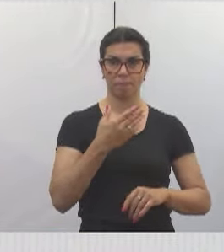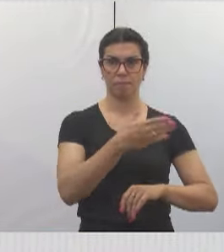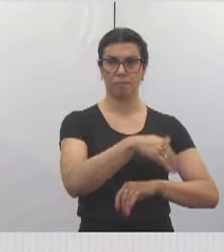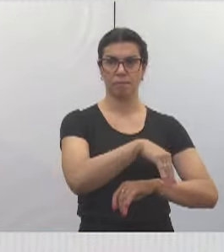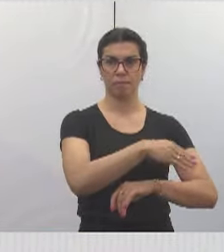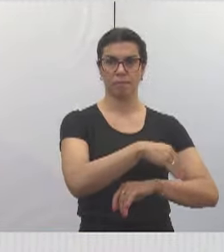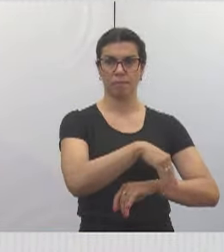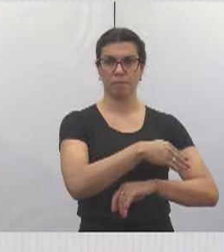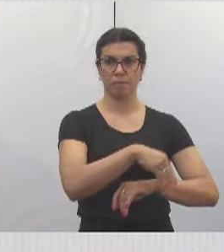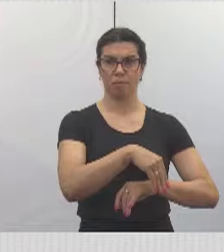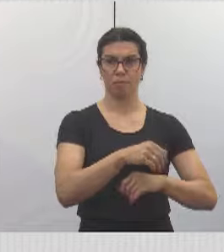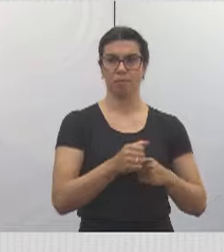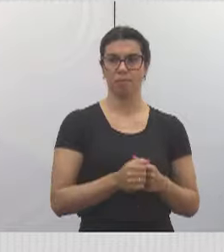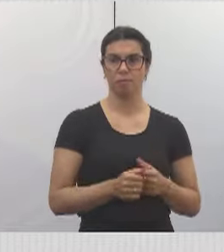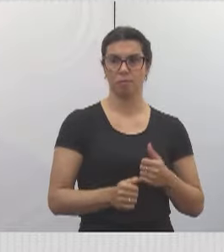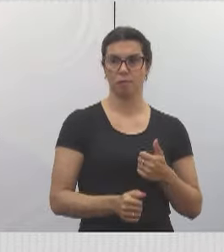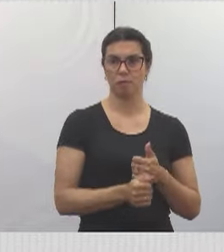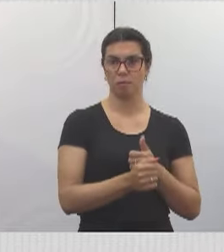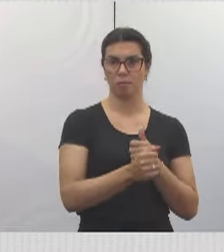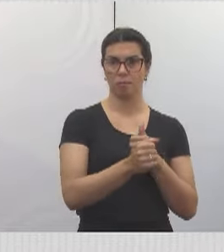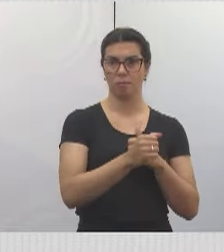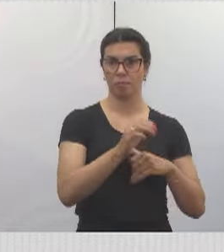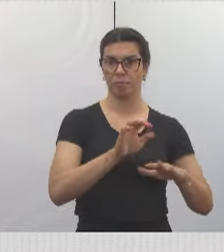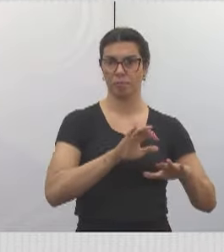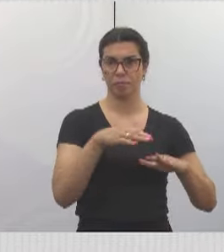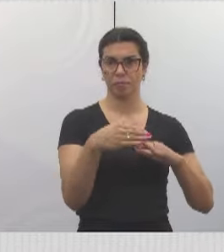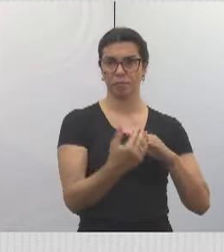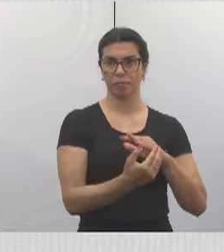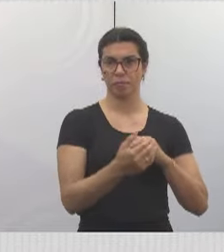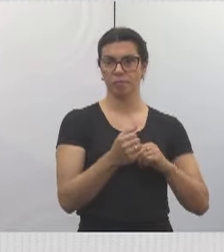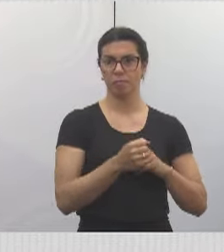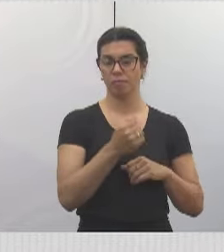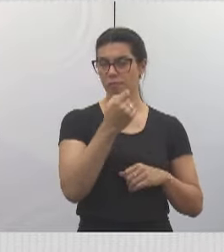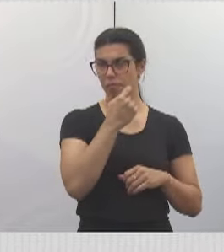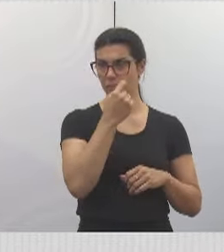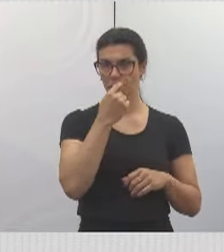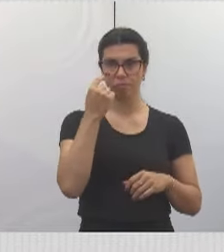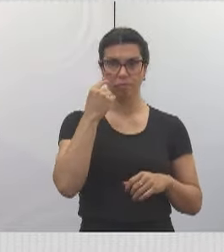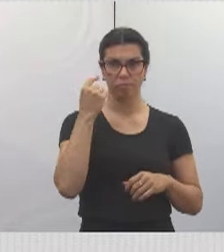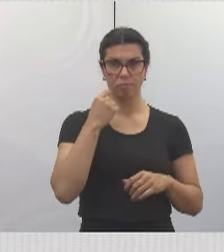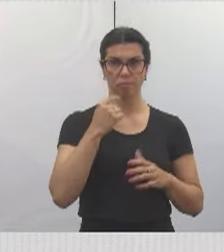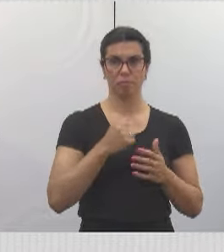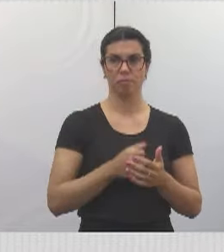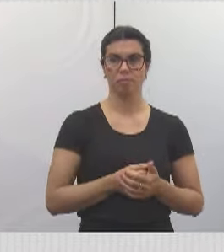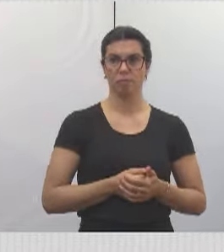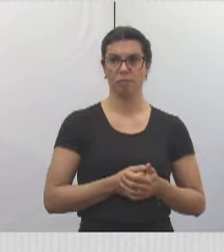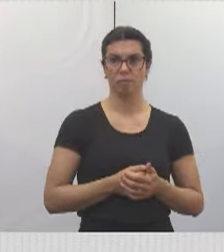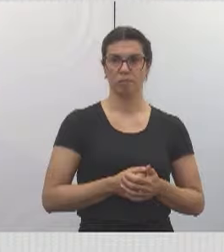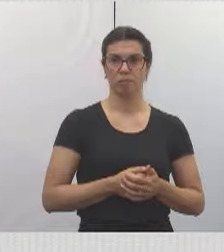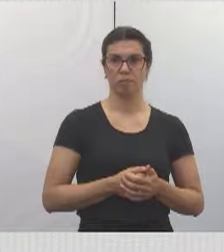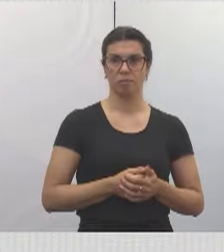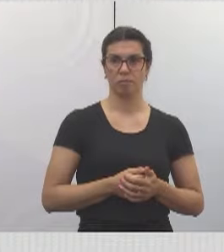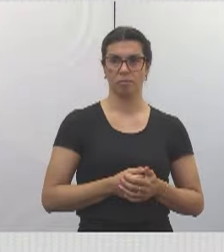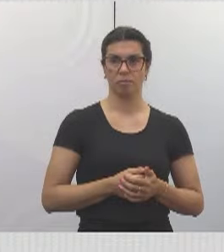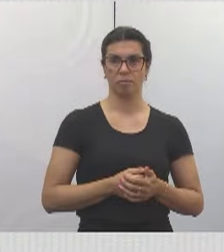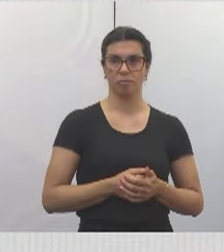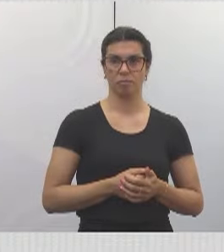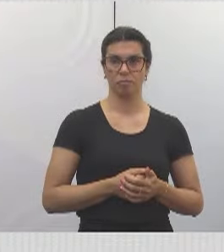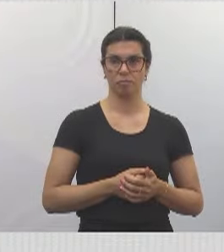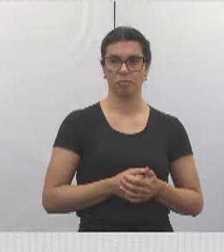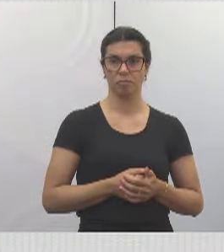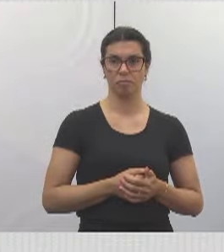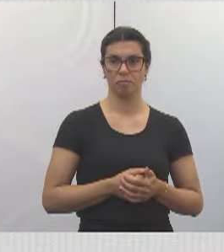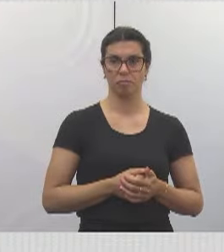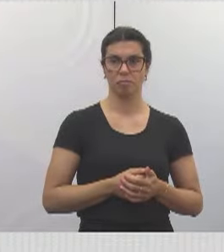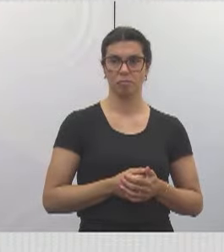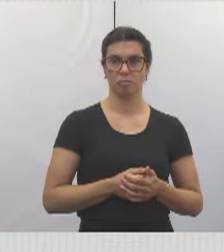Alto Lencioni de Toledo, aqui na entrada do Parque Minha Lua, do gramado até... lá